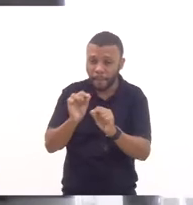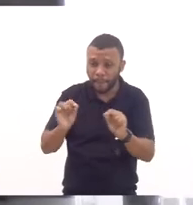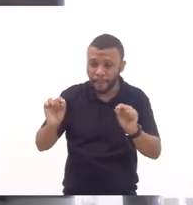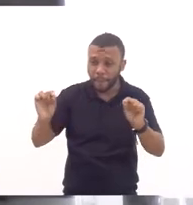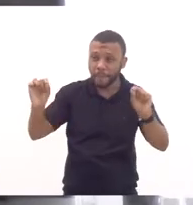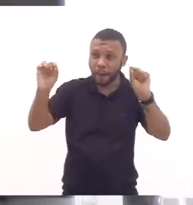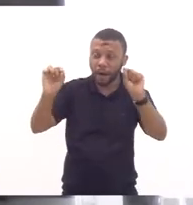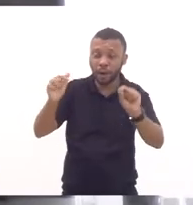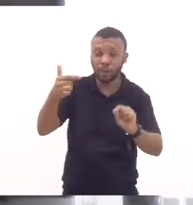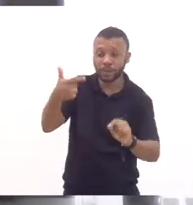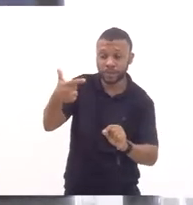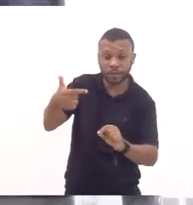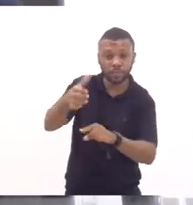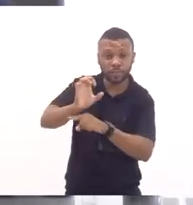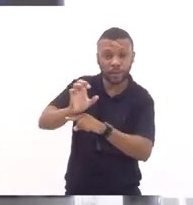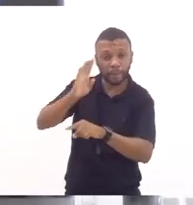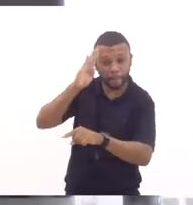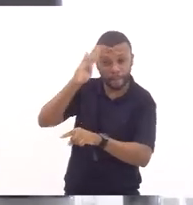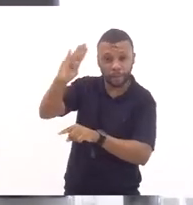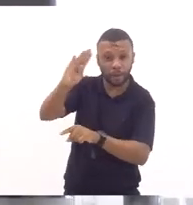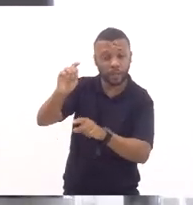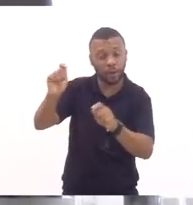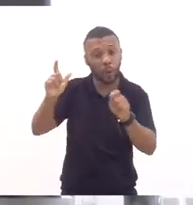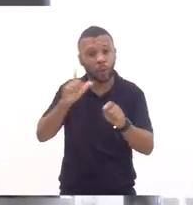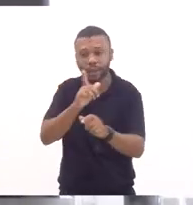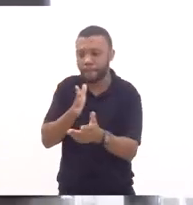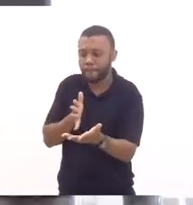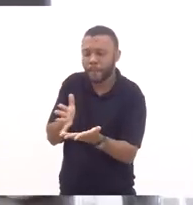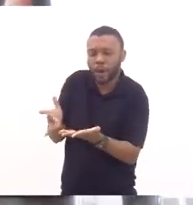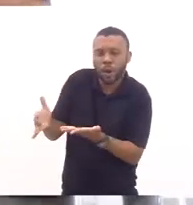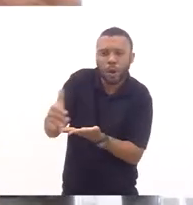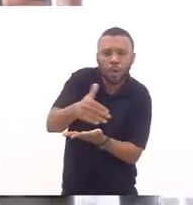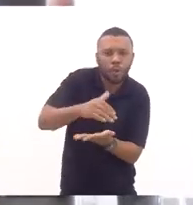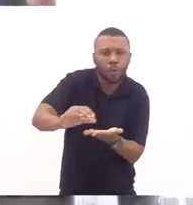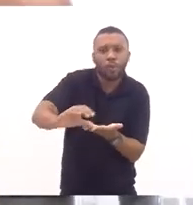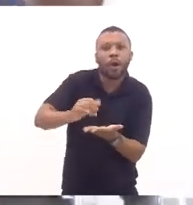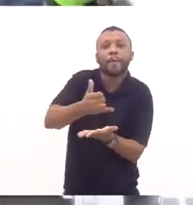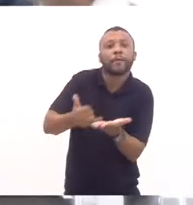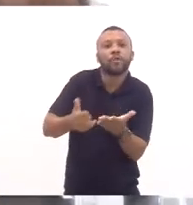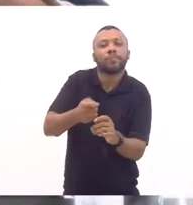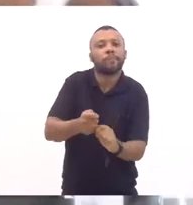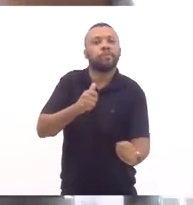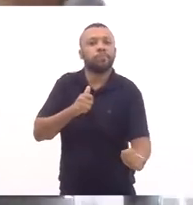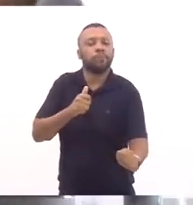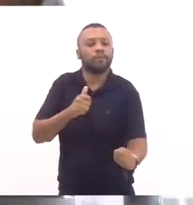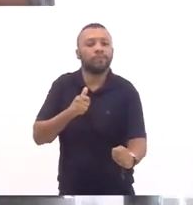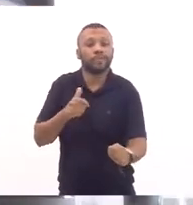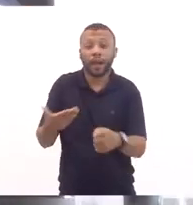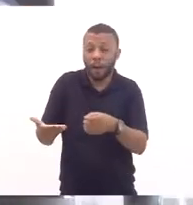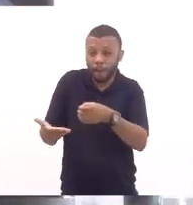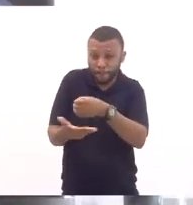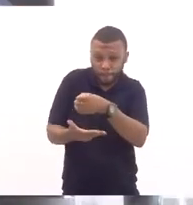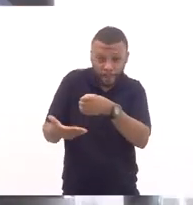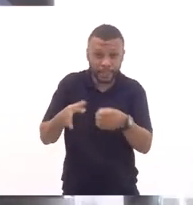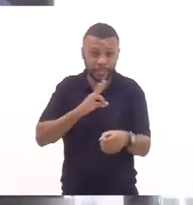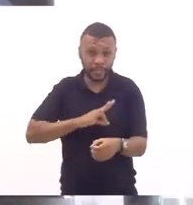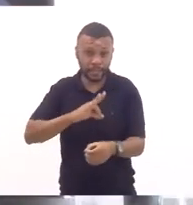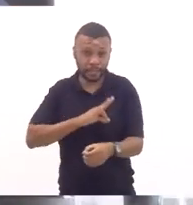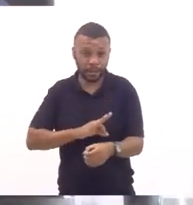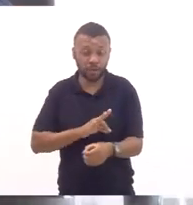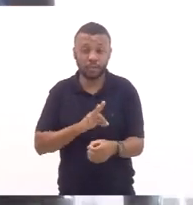Brasil. E o piso regional ele foi feito baseado para diferenciar onde podia estar um piso